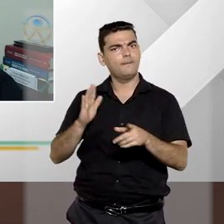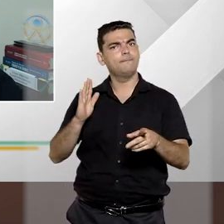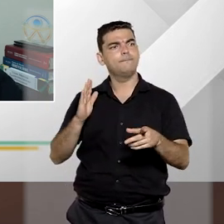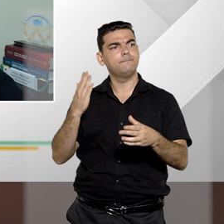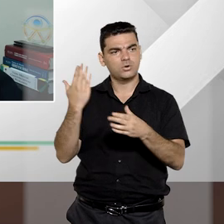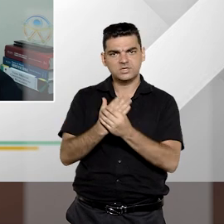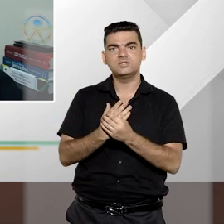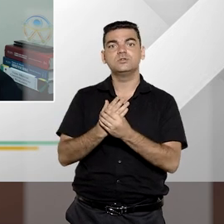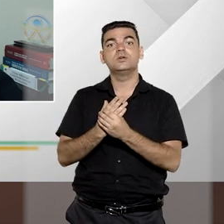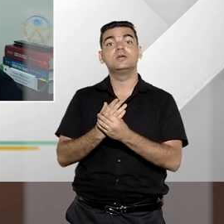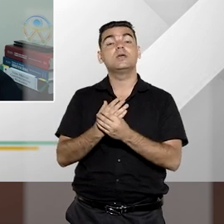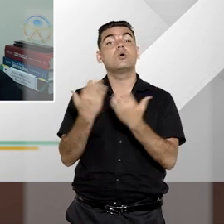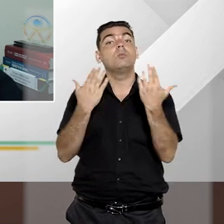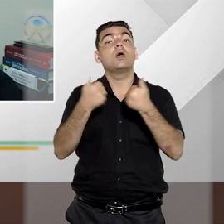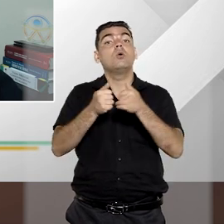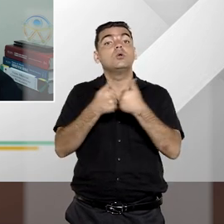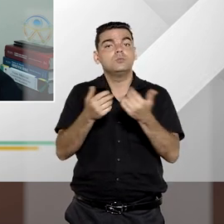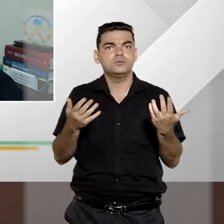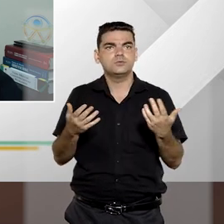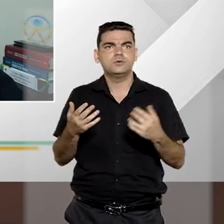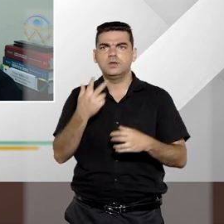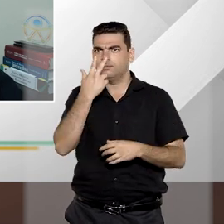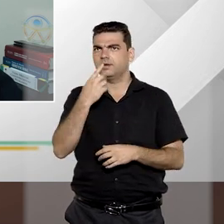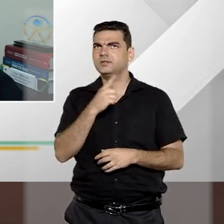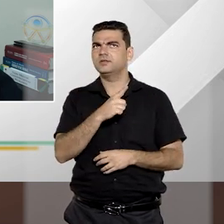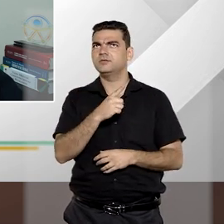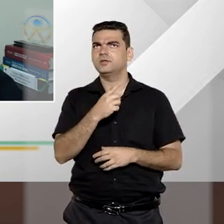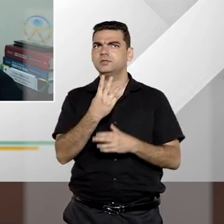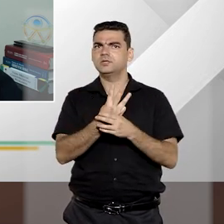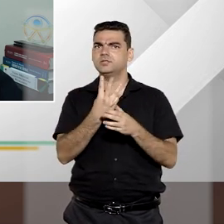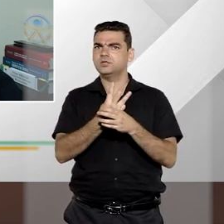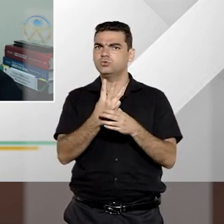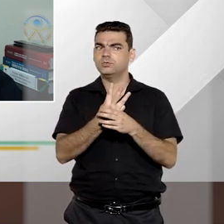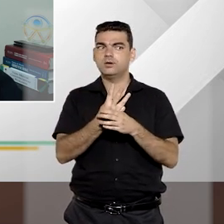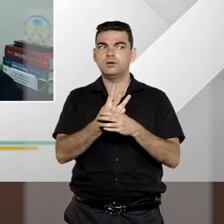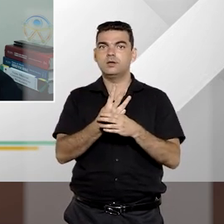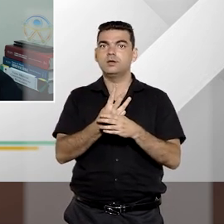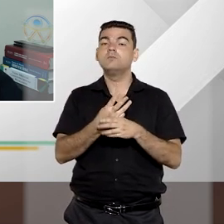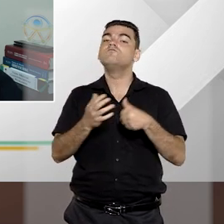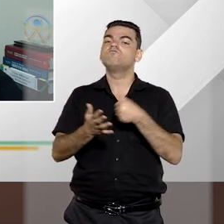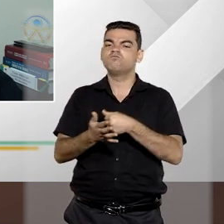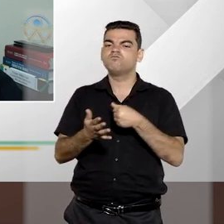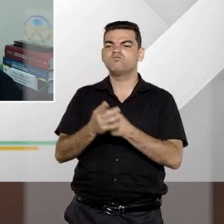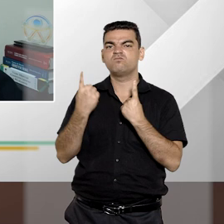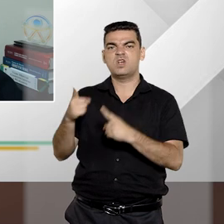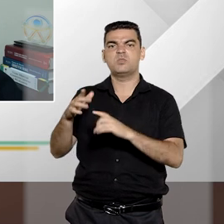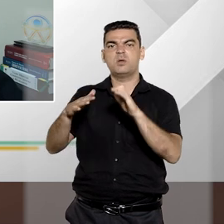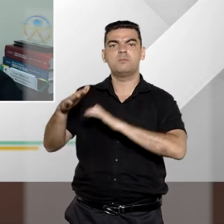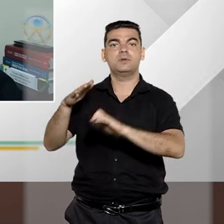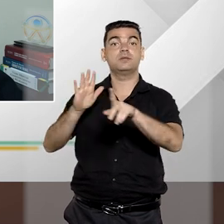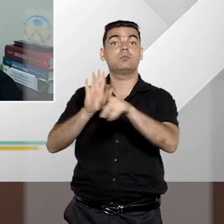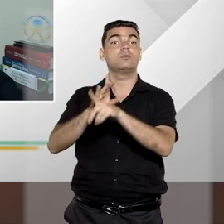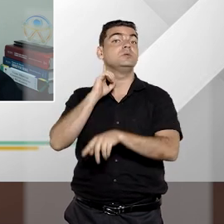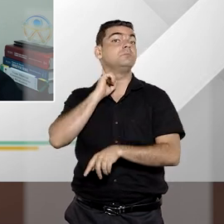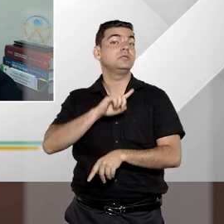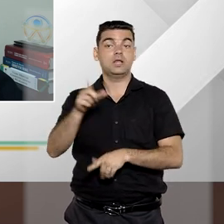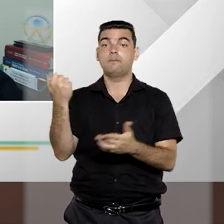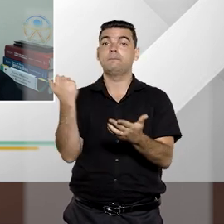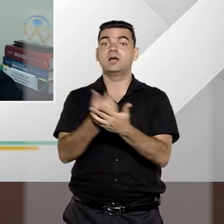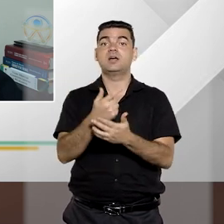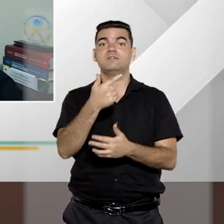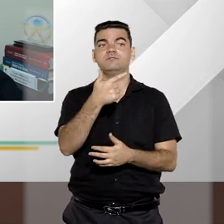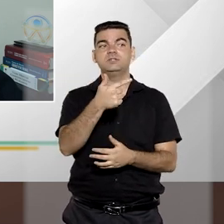STJ referentes a transporte público. Em um deles, a terceira turma manteve a condenação de uma empresa de Minas Gerais a